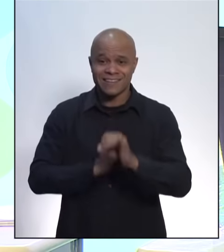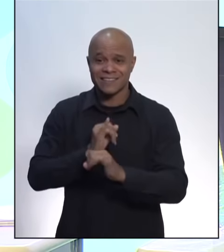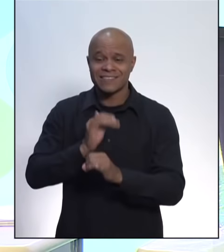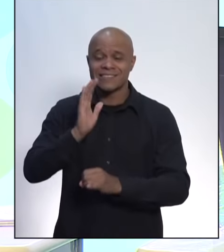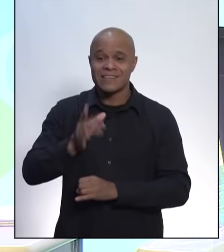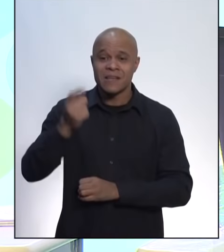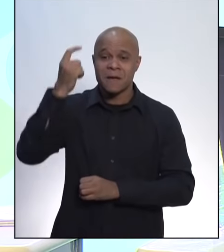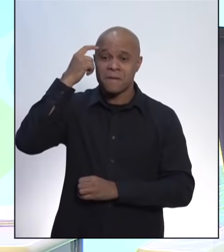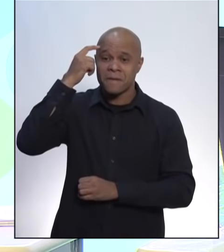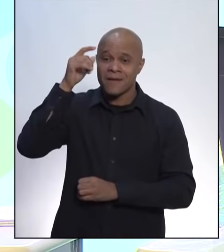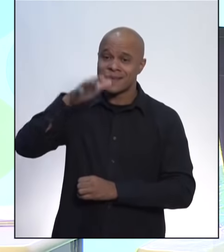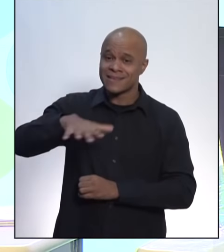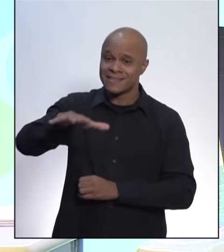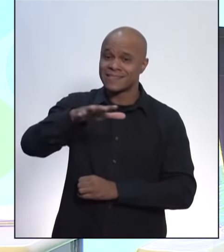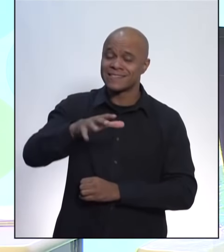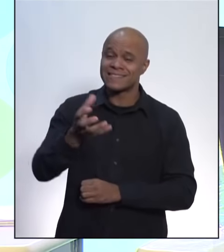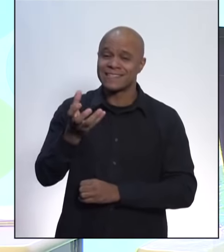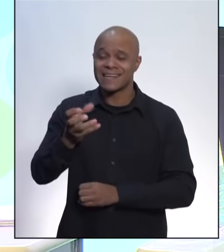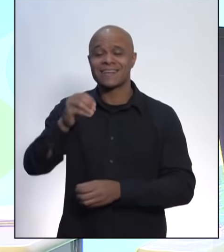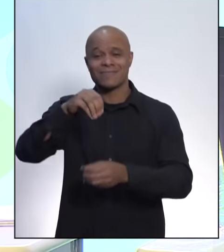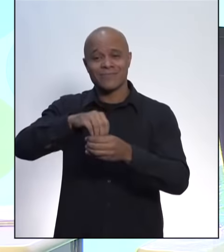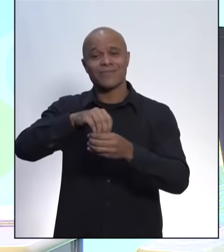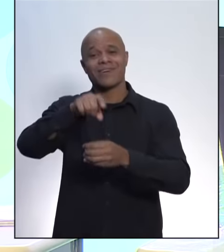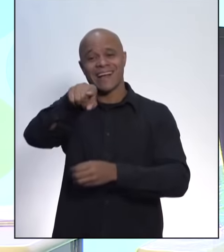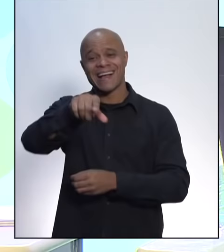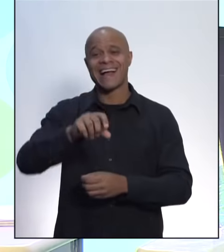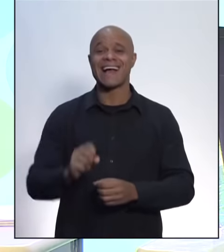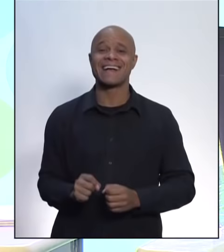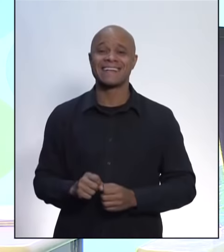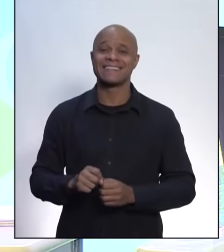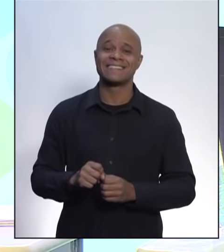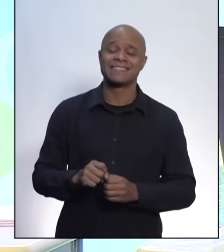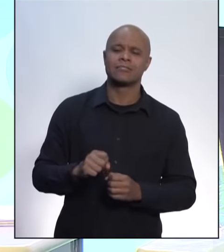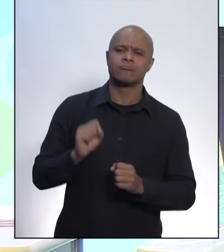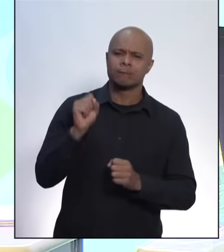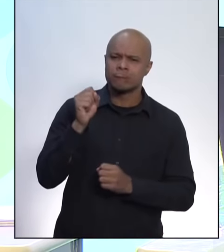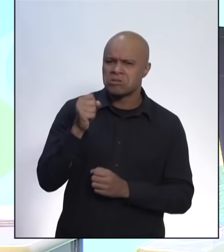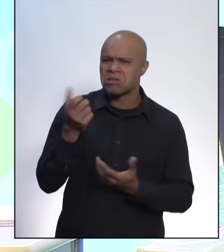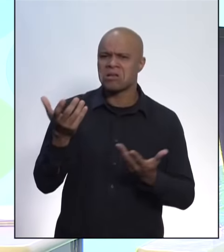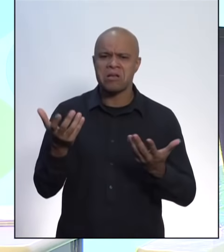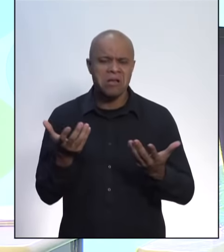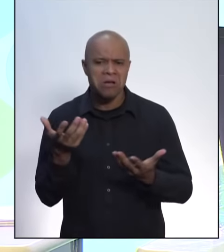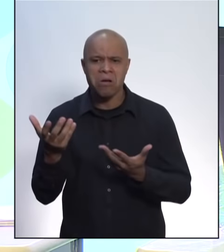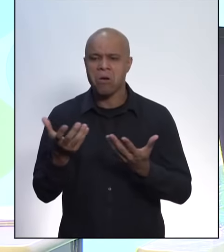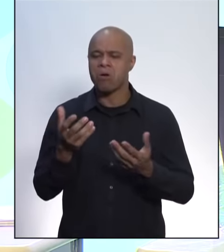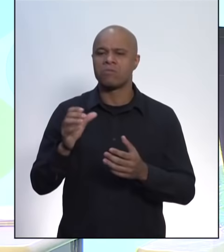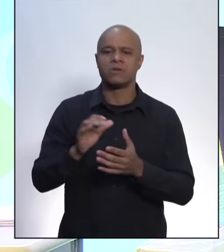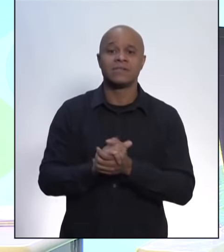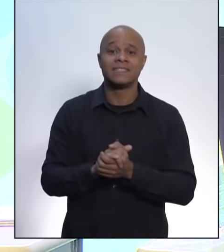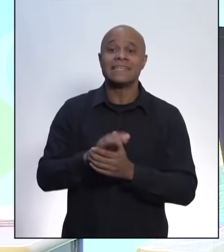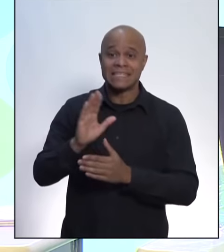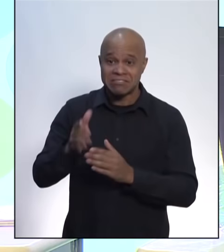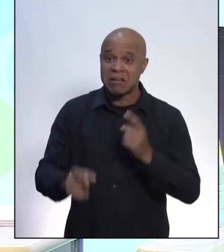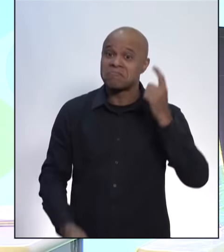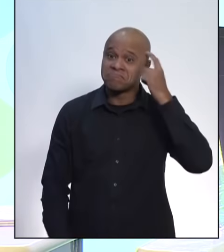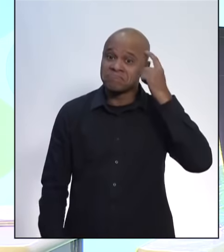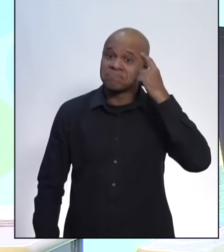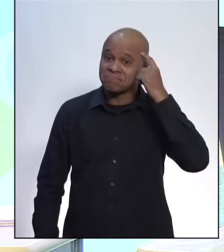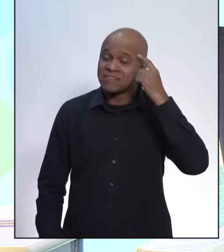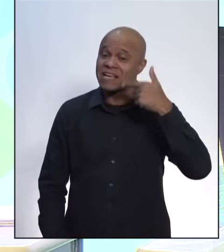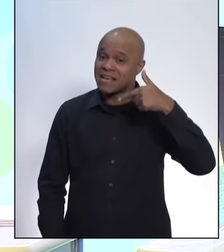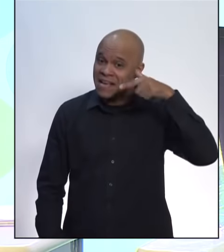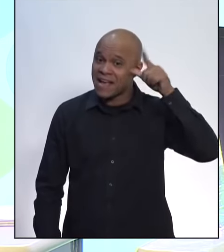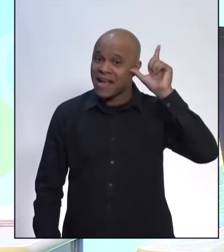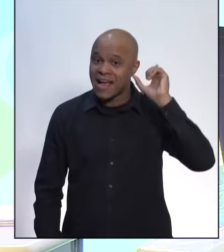pensaram sobre isso quero que vocês coloquem lá e as não é só uma resposta assim e essa eu já tinha feito essa relação